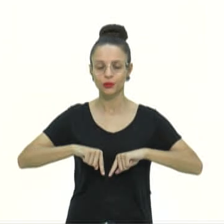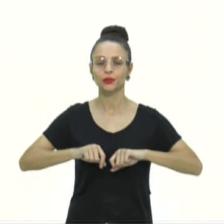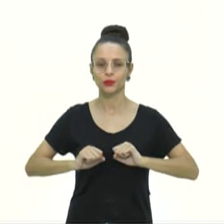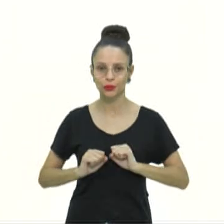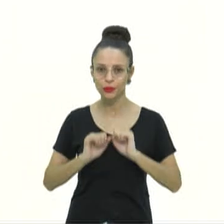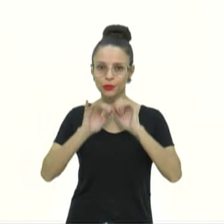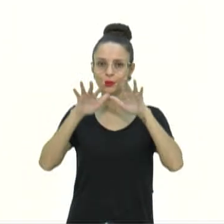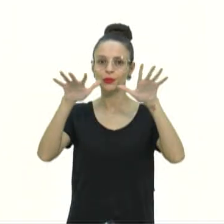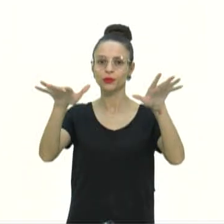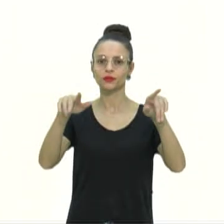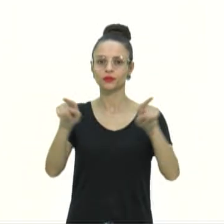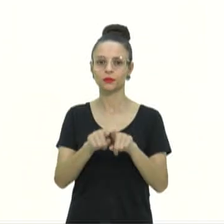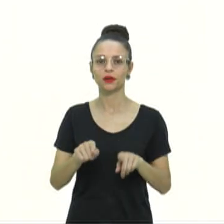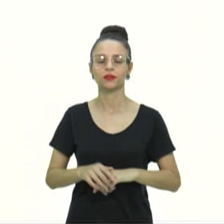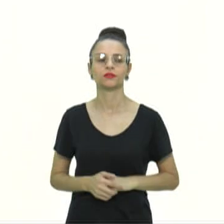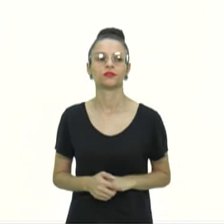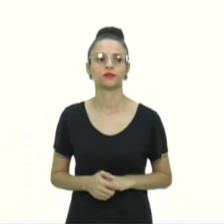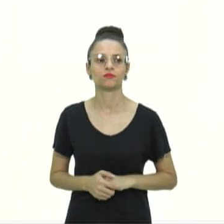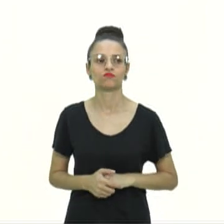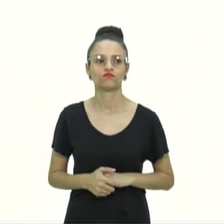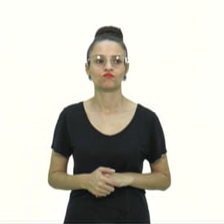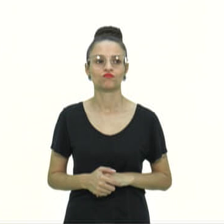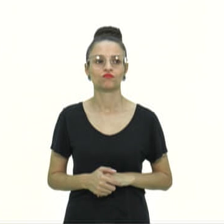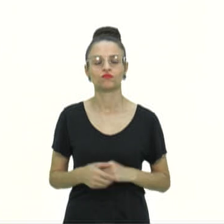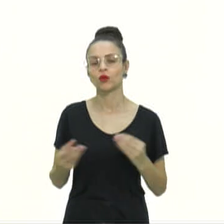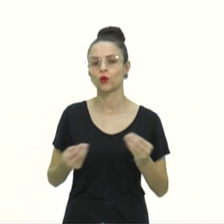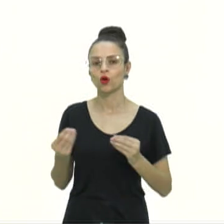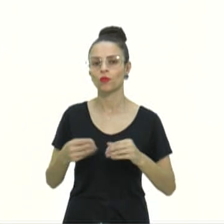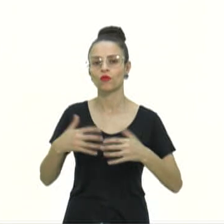Então está retratado aqui como que são contraídas e